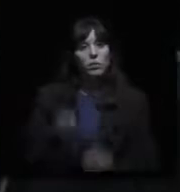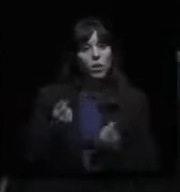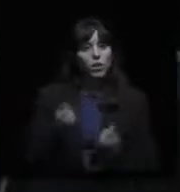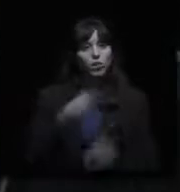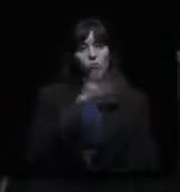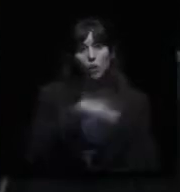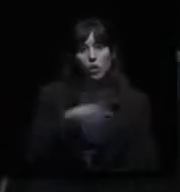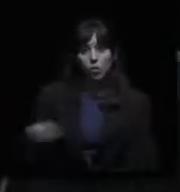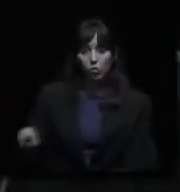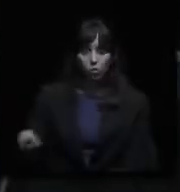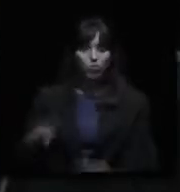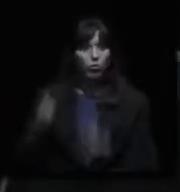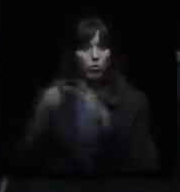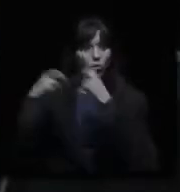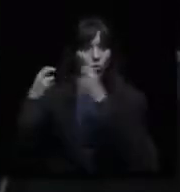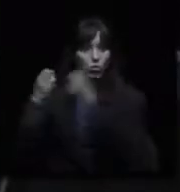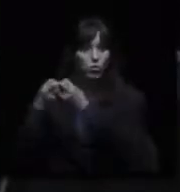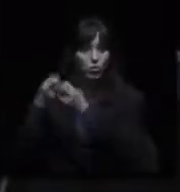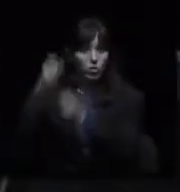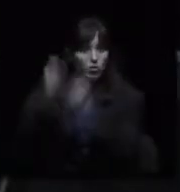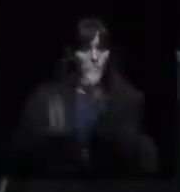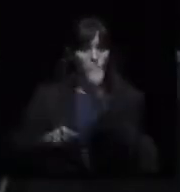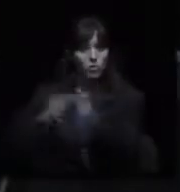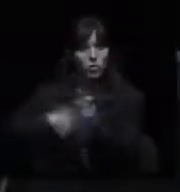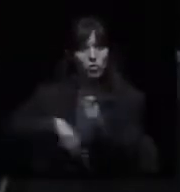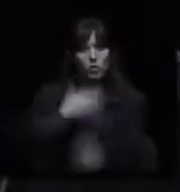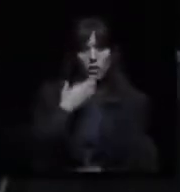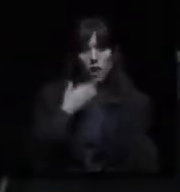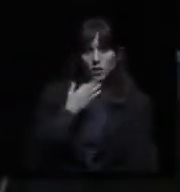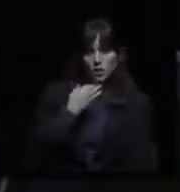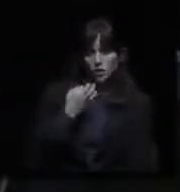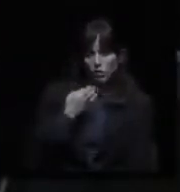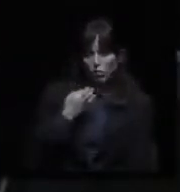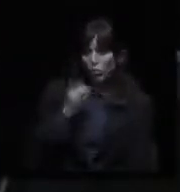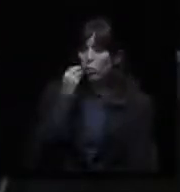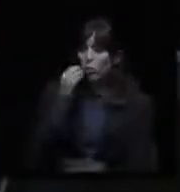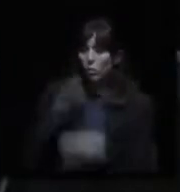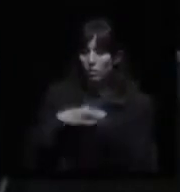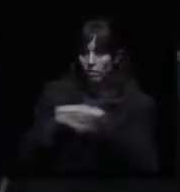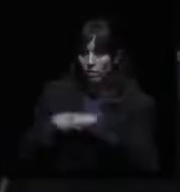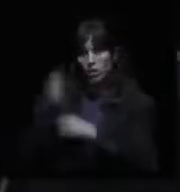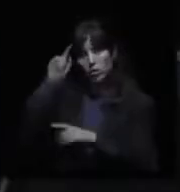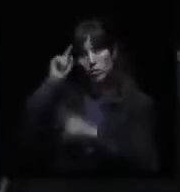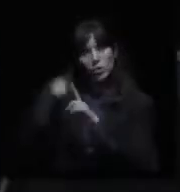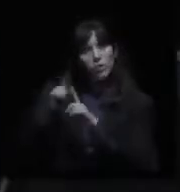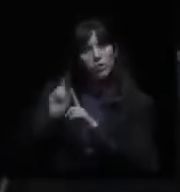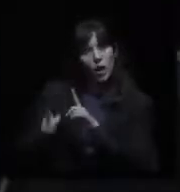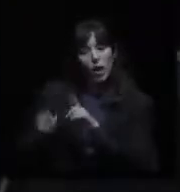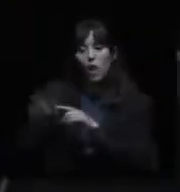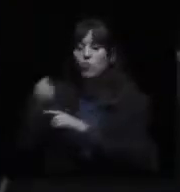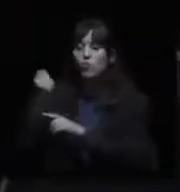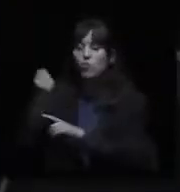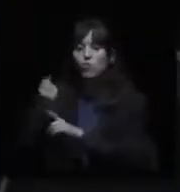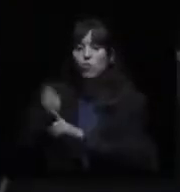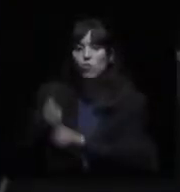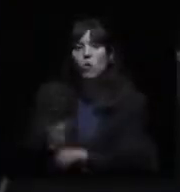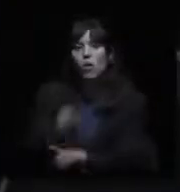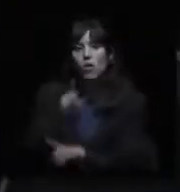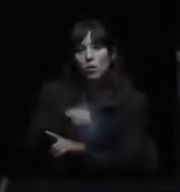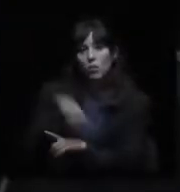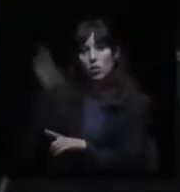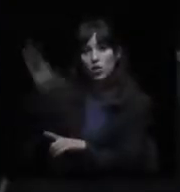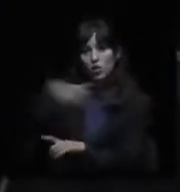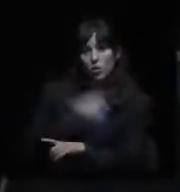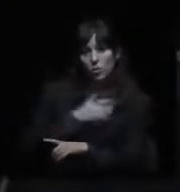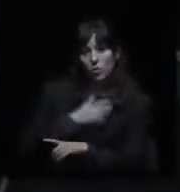num Conselho de Cidadãos, sobre o qual mantemos reservas sobre o seu real alcance e resultados e sobre a opção de contratar uma